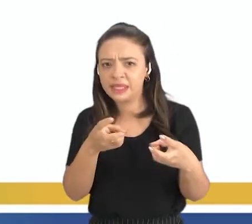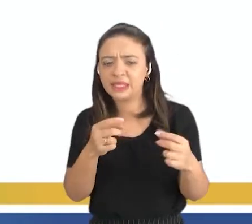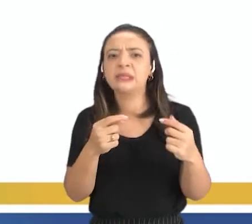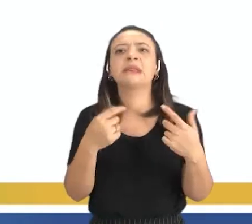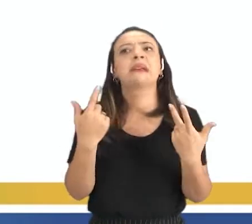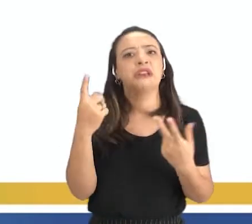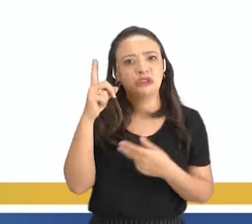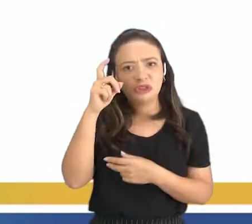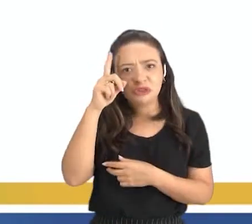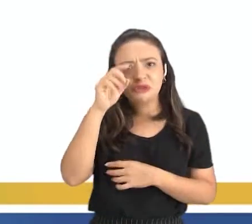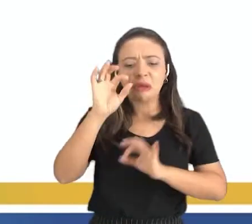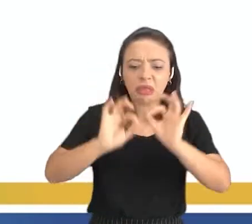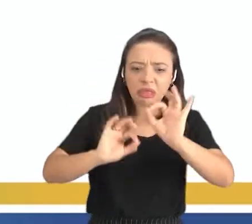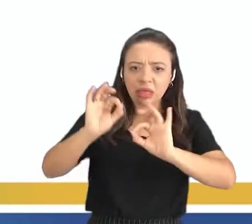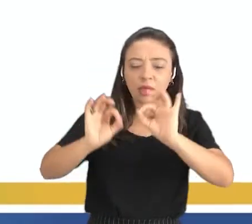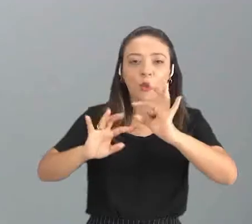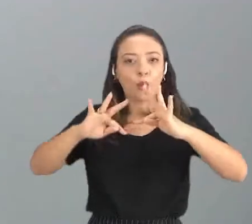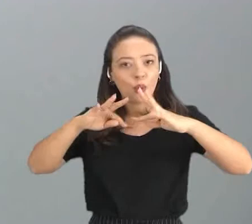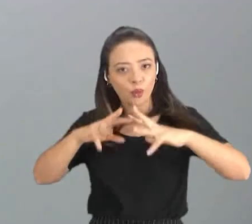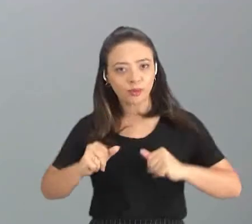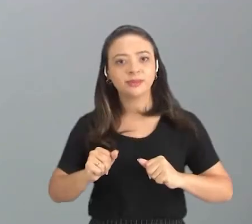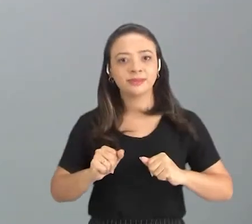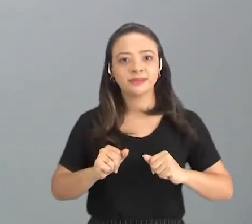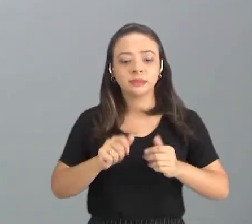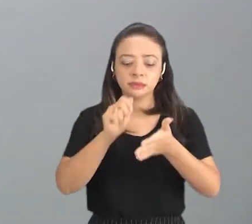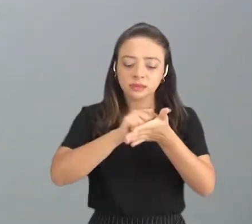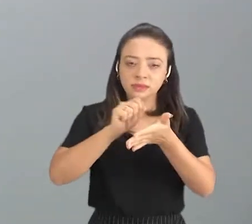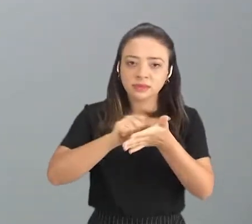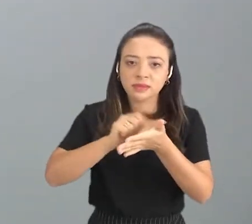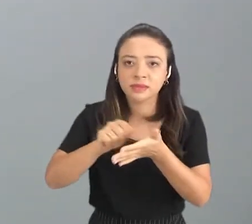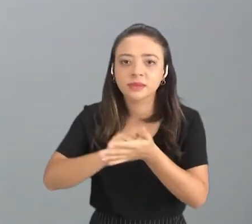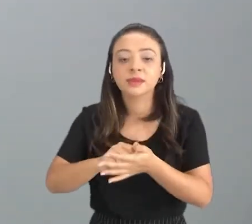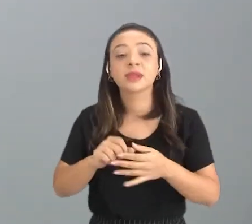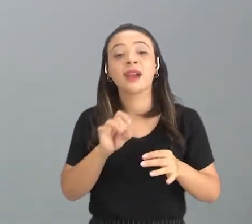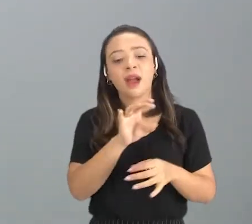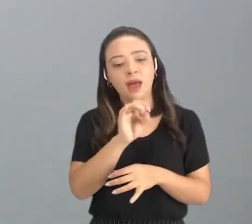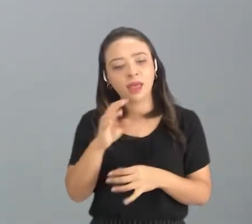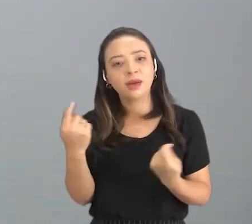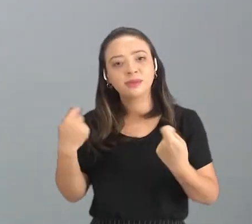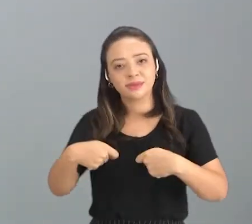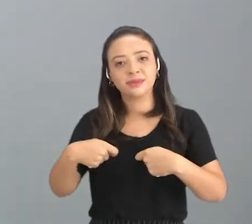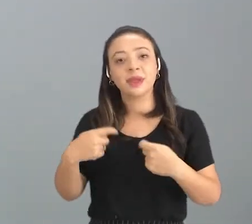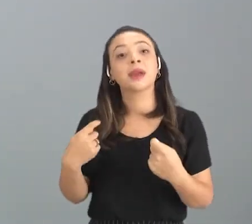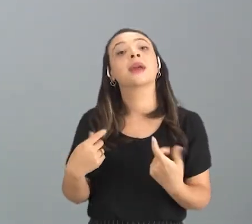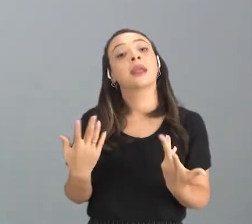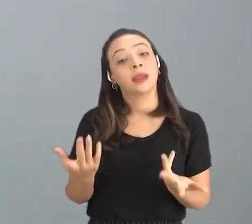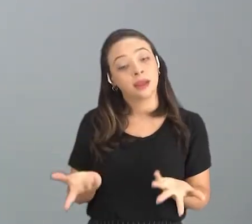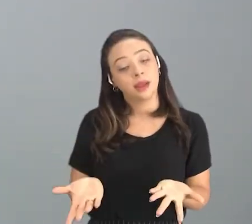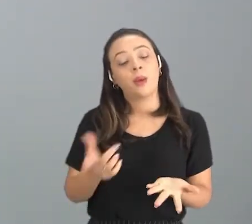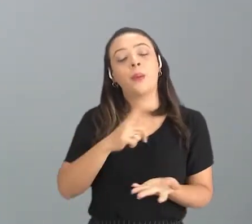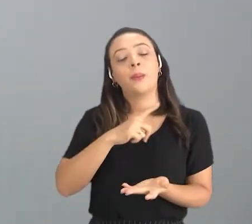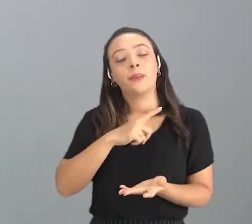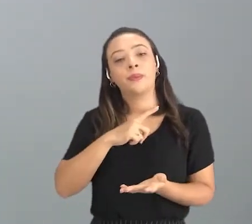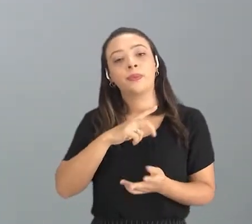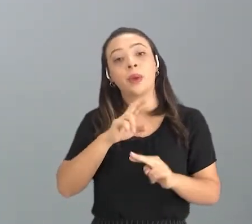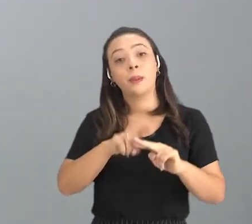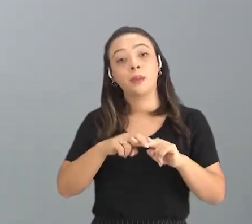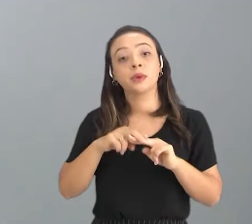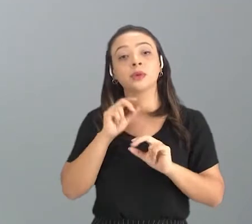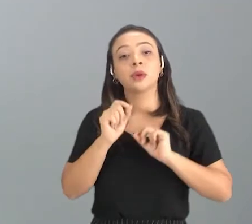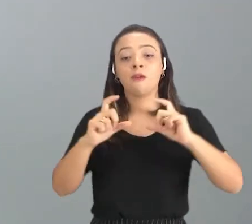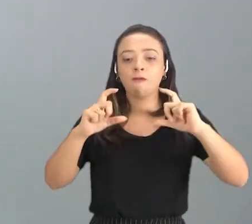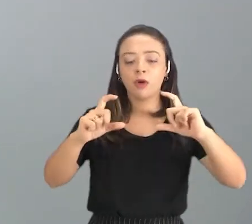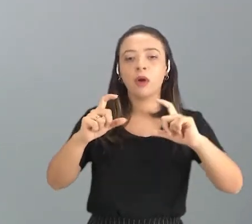gente fazer esse desenho todinho, né? Escrever todas essas possibilidades que podem acontecer. É por isso que a fórmula é